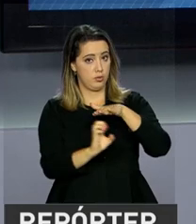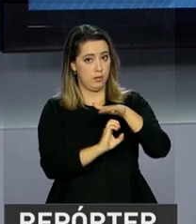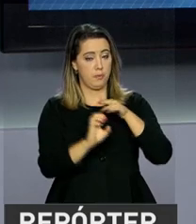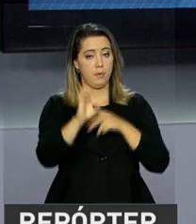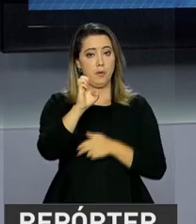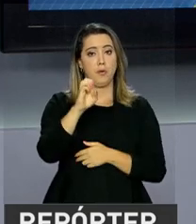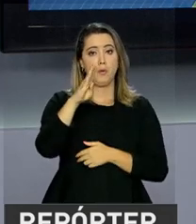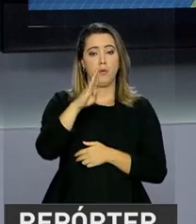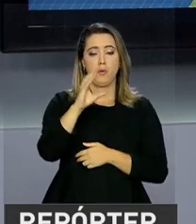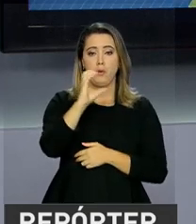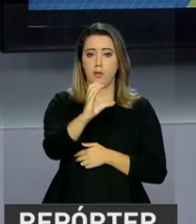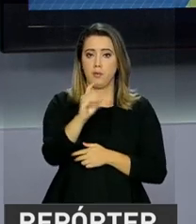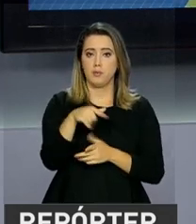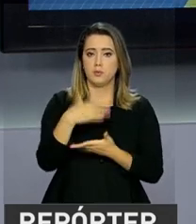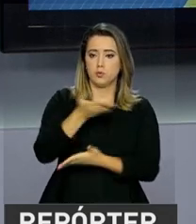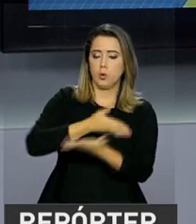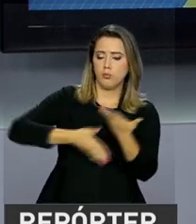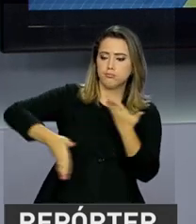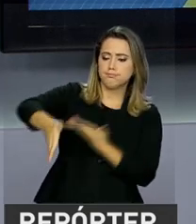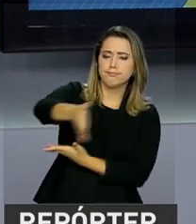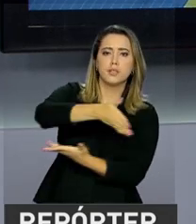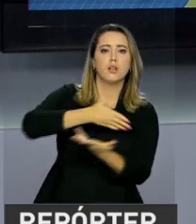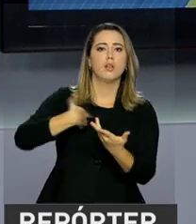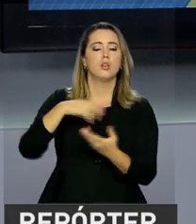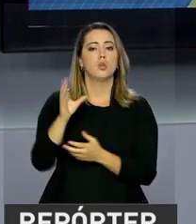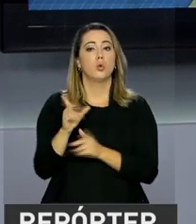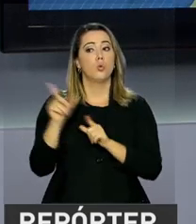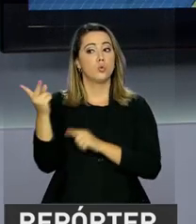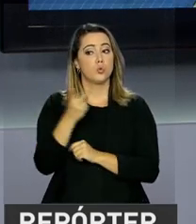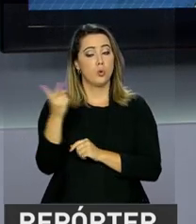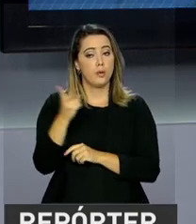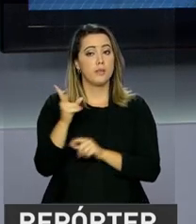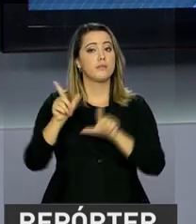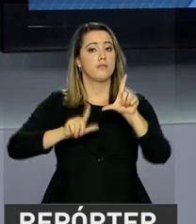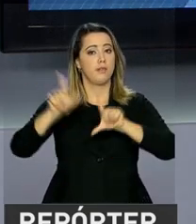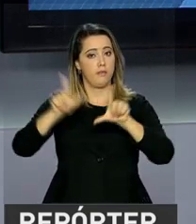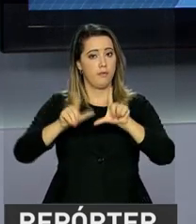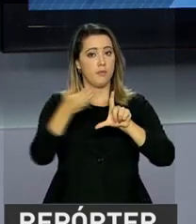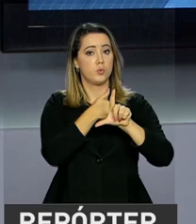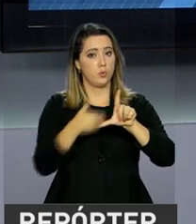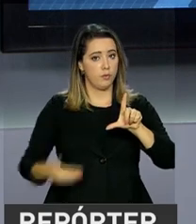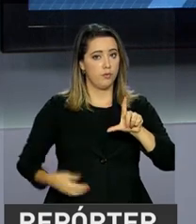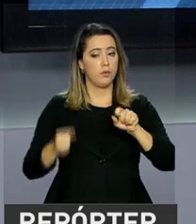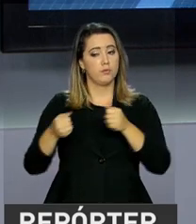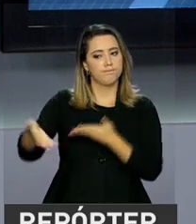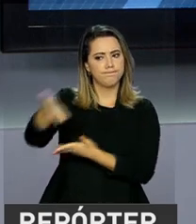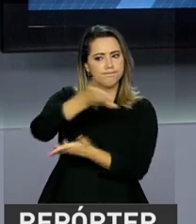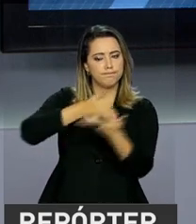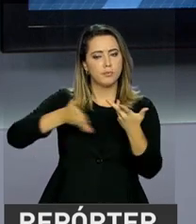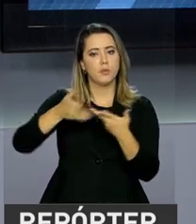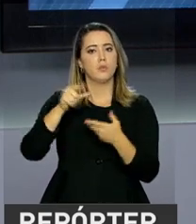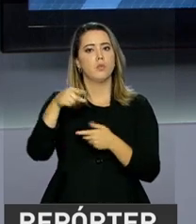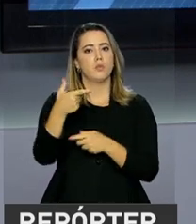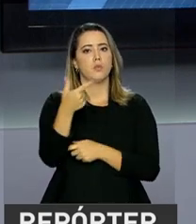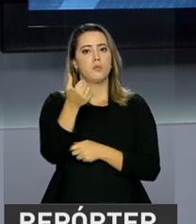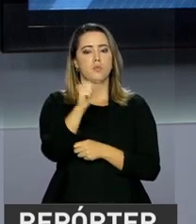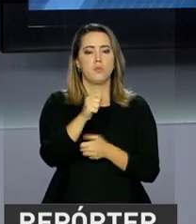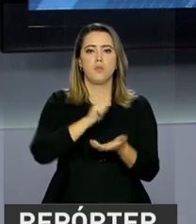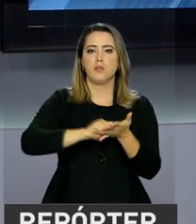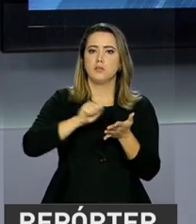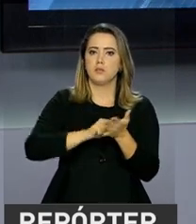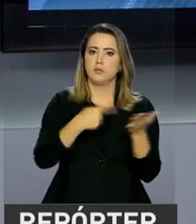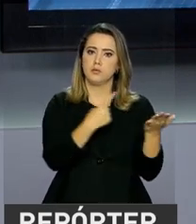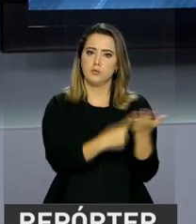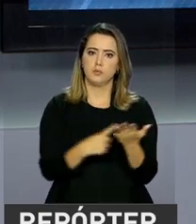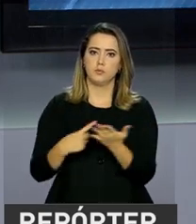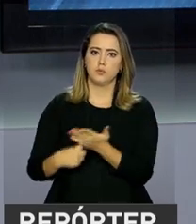para troca de conteúdos entre as emissoras públicas dos dois países em 2018 o presidente michel temer deve assinar o acordo